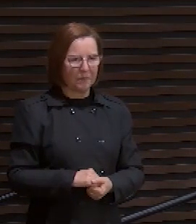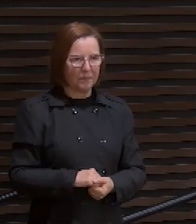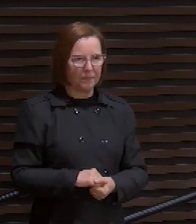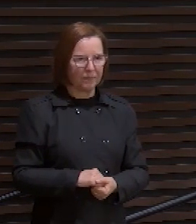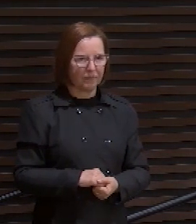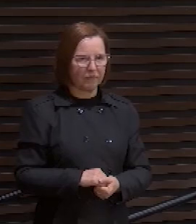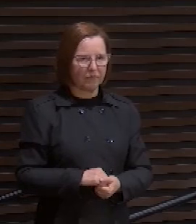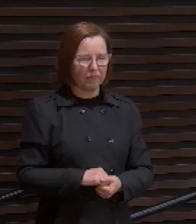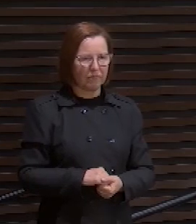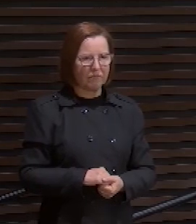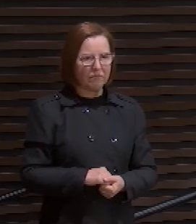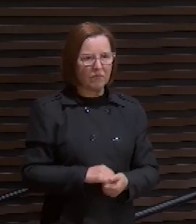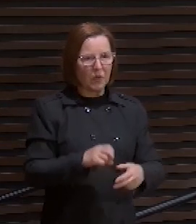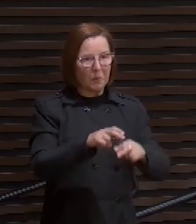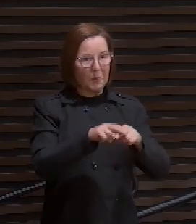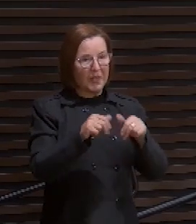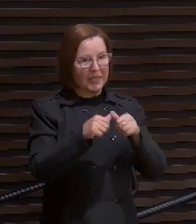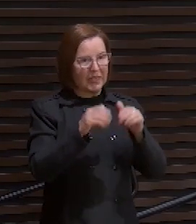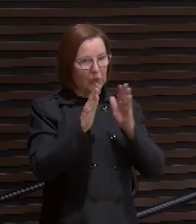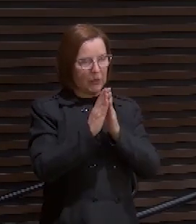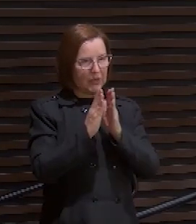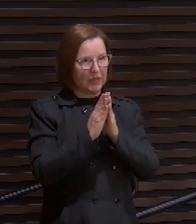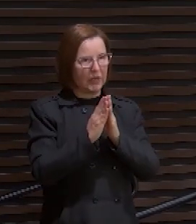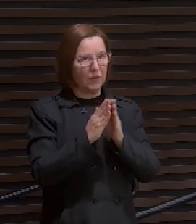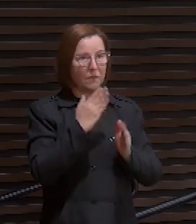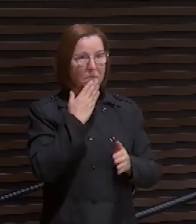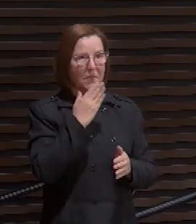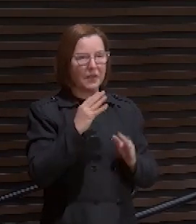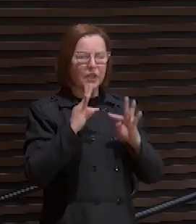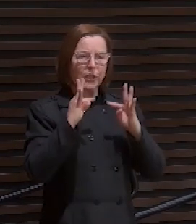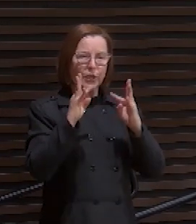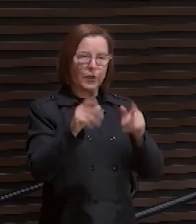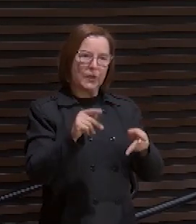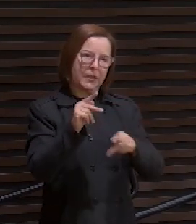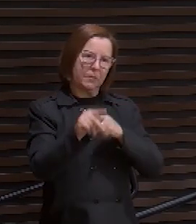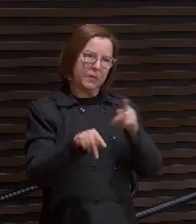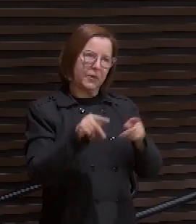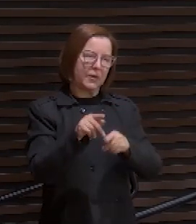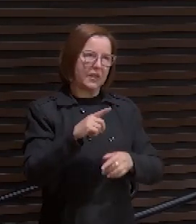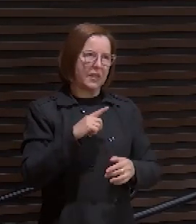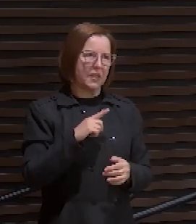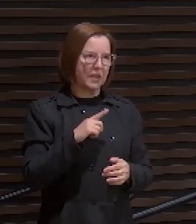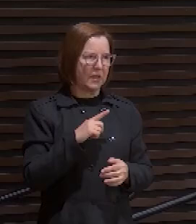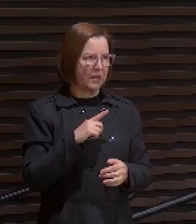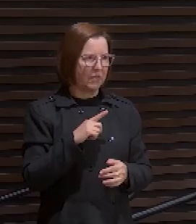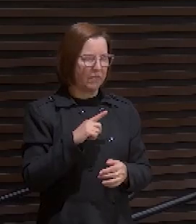Em razão desta oração, eu vou pedir que todos aqueles que têm